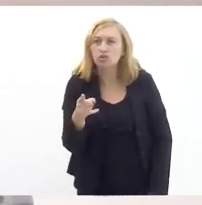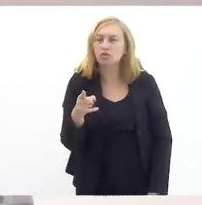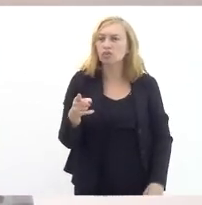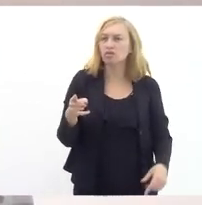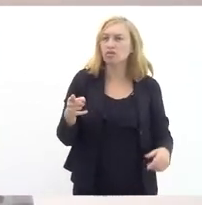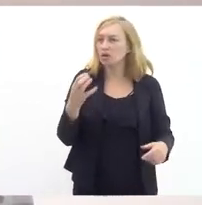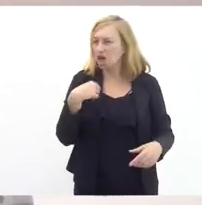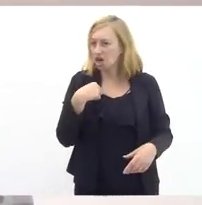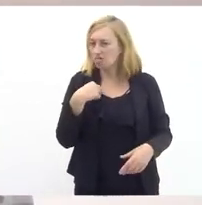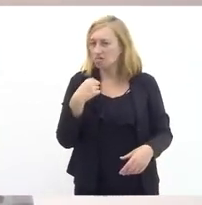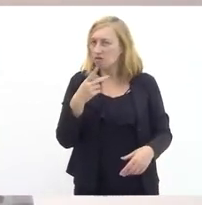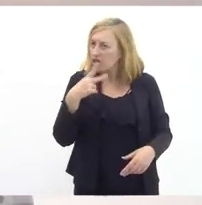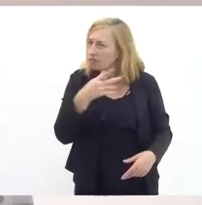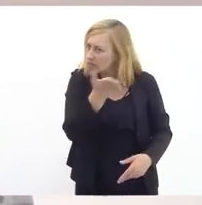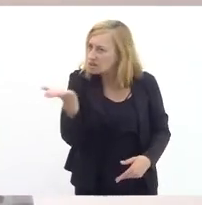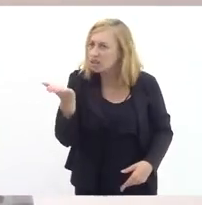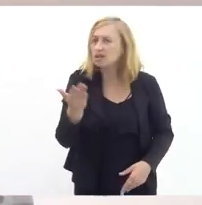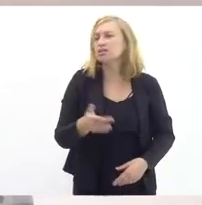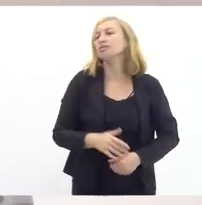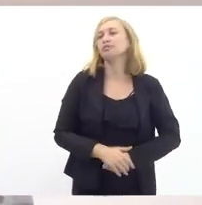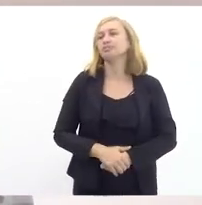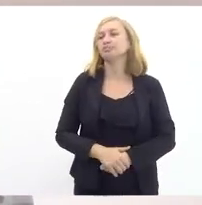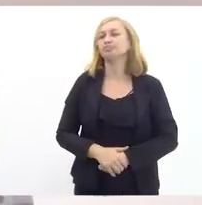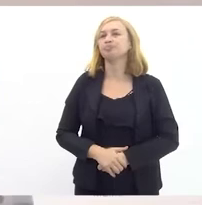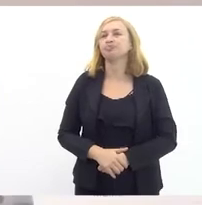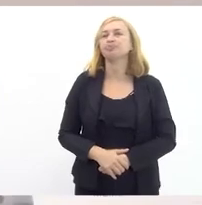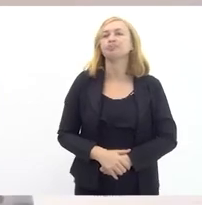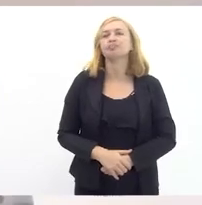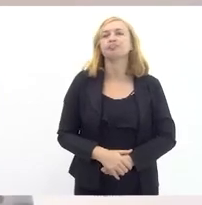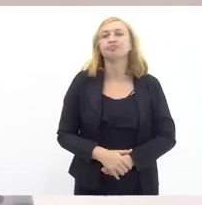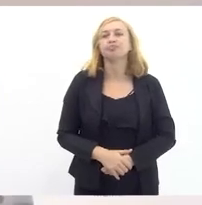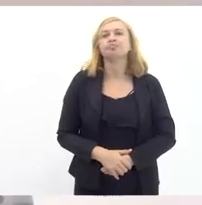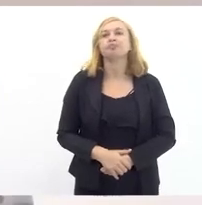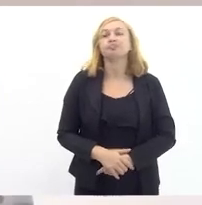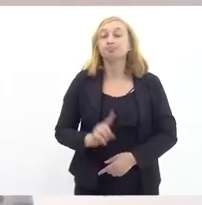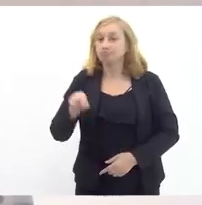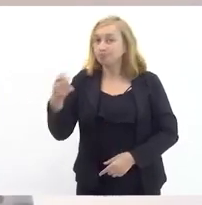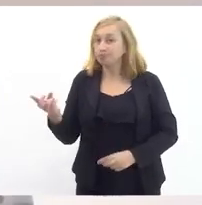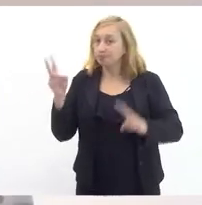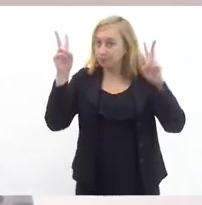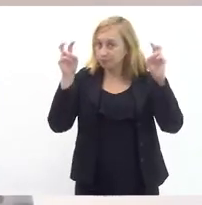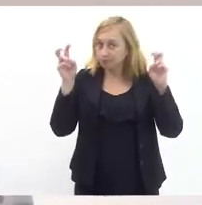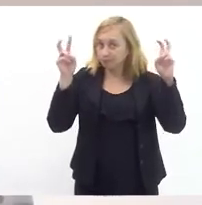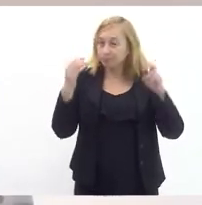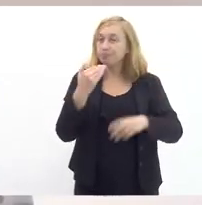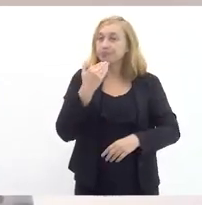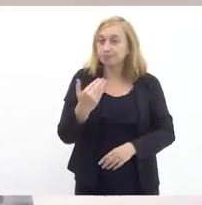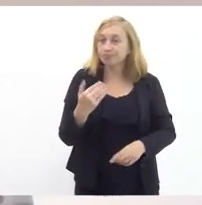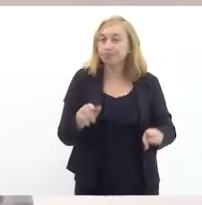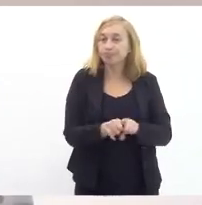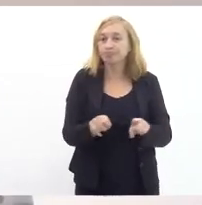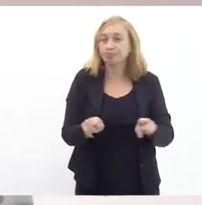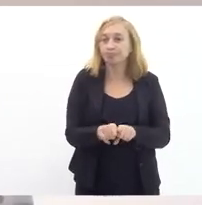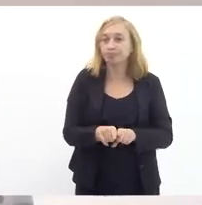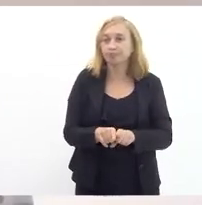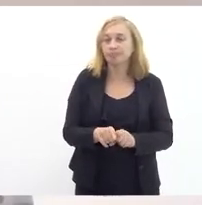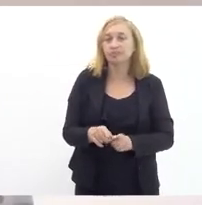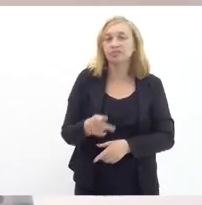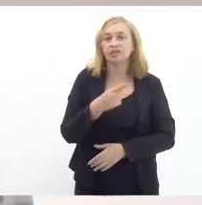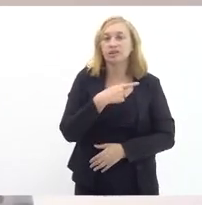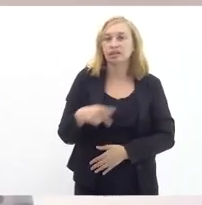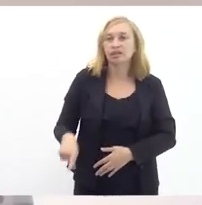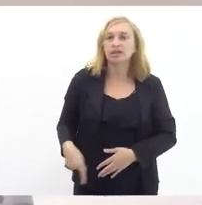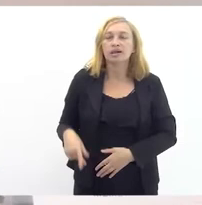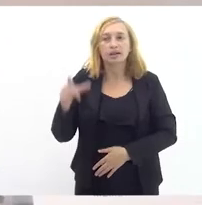falando para vocês. Bom. Então, é outra questão. Eu queria pedir, inclusive, à senhora que formalmente